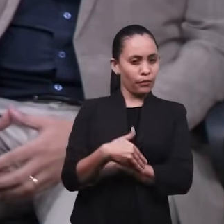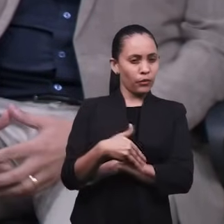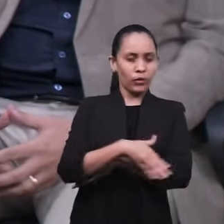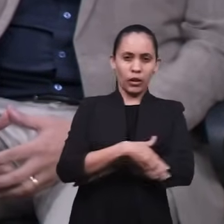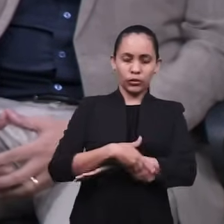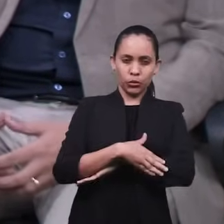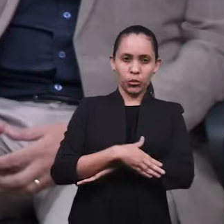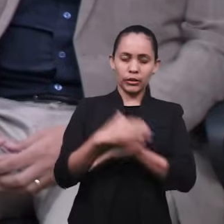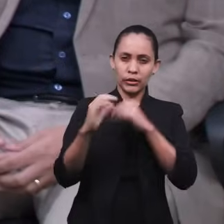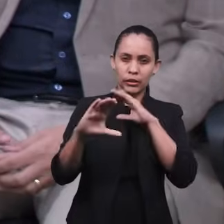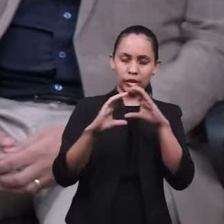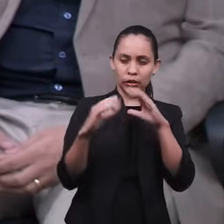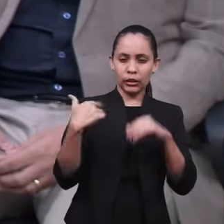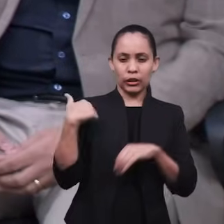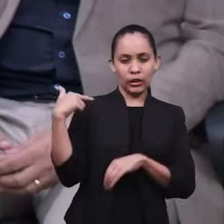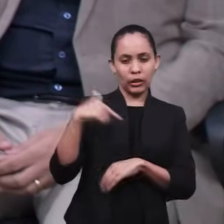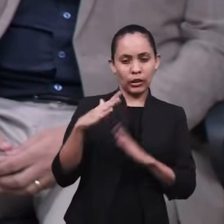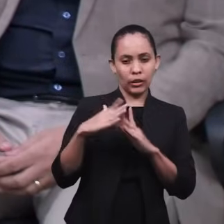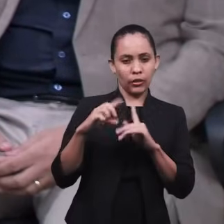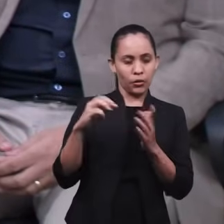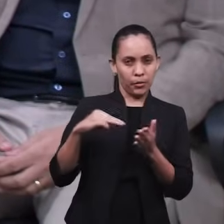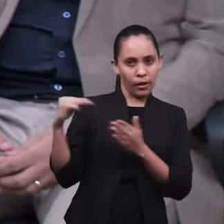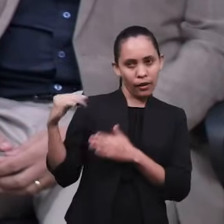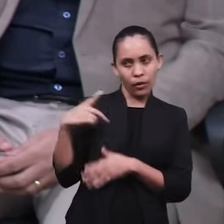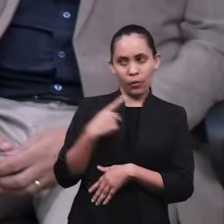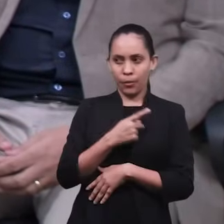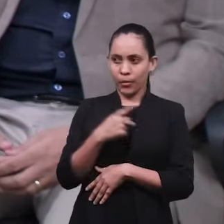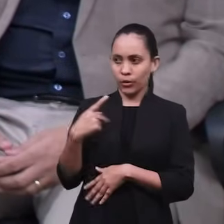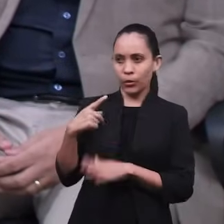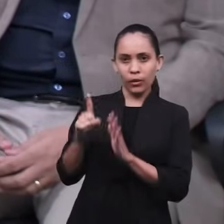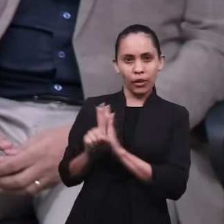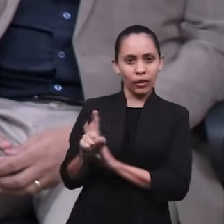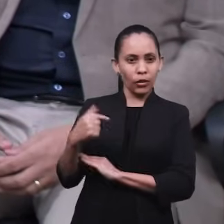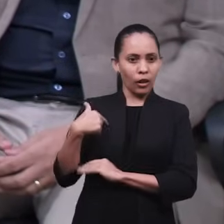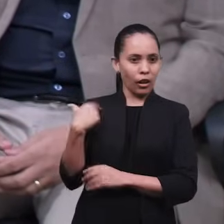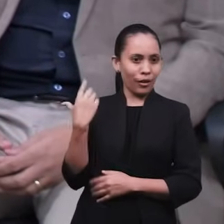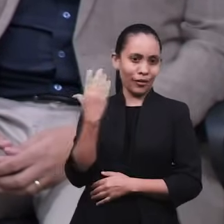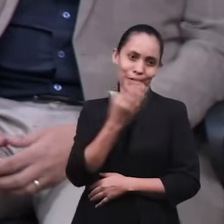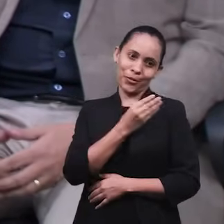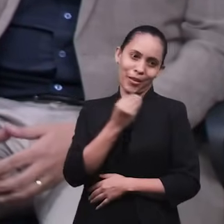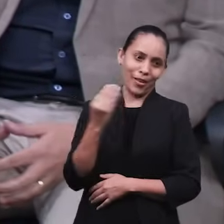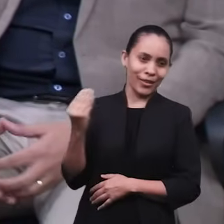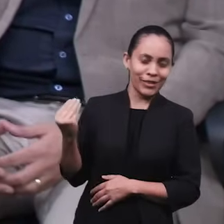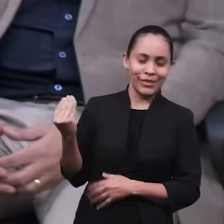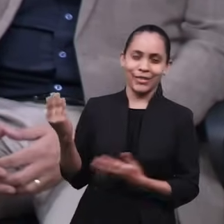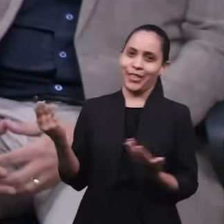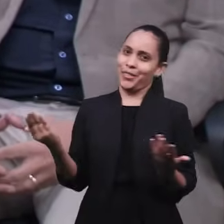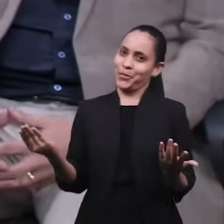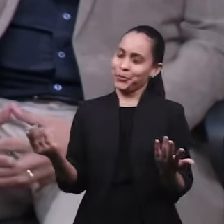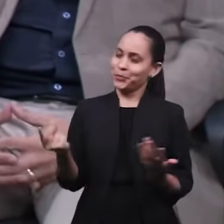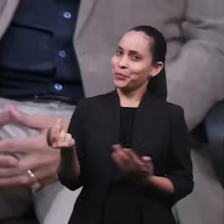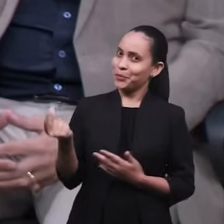para a Igreja Cristã Maranata. E teve um pastor que entrou aqui que falou que ele cantava esse louvor quando ele era adolescente.